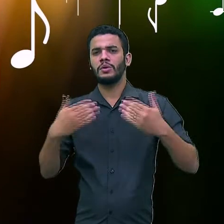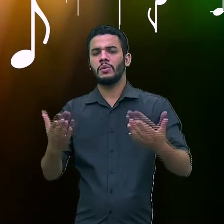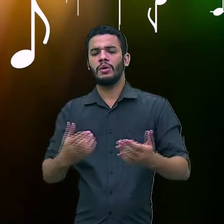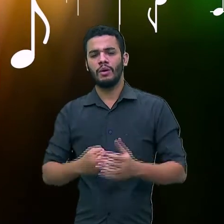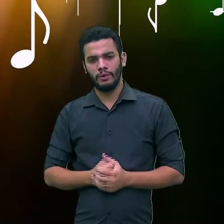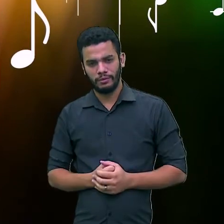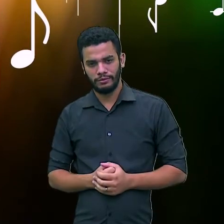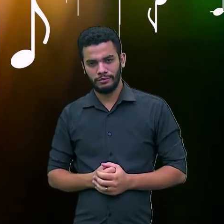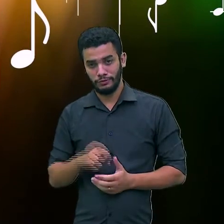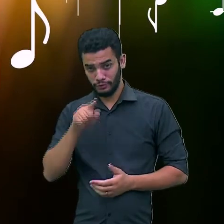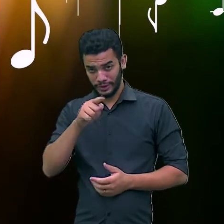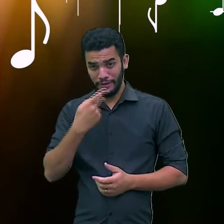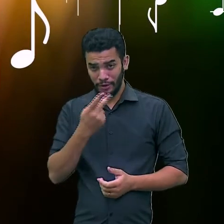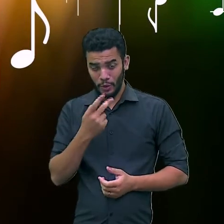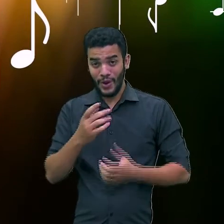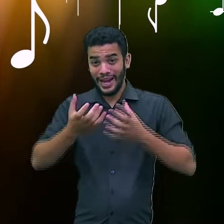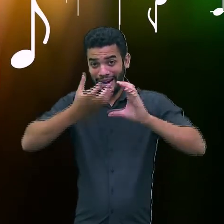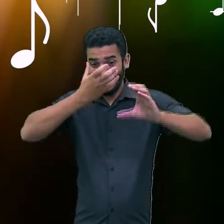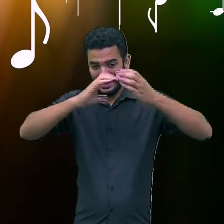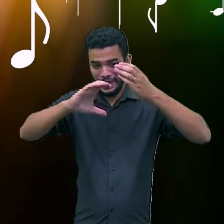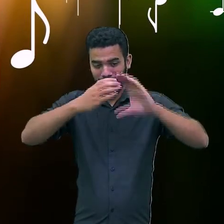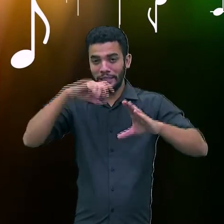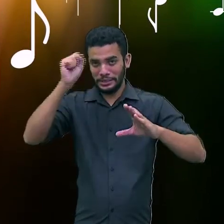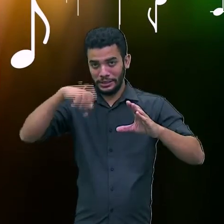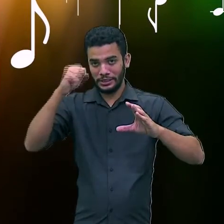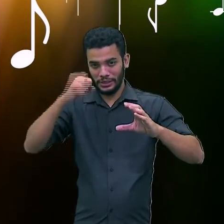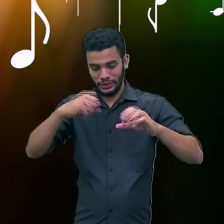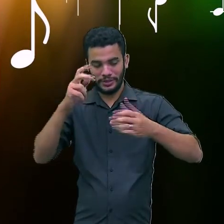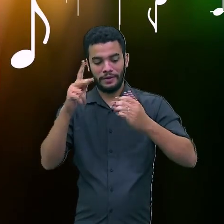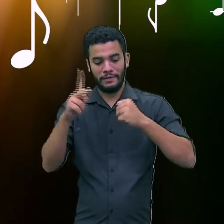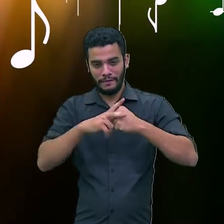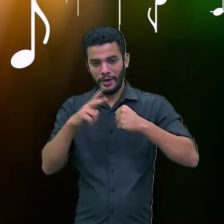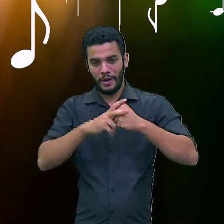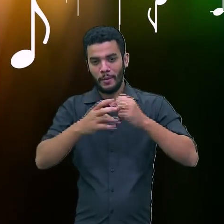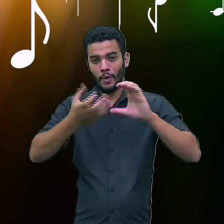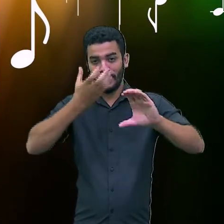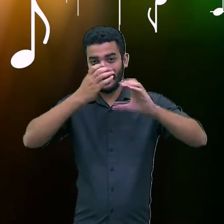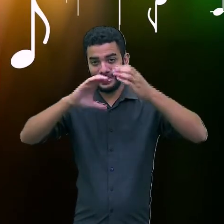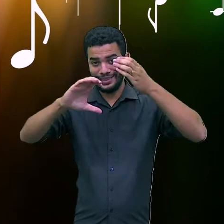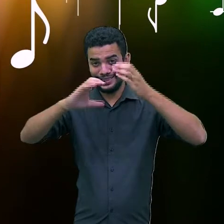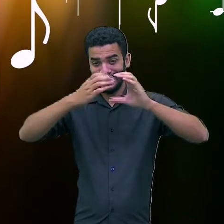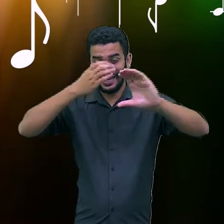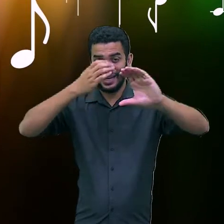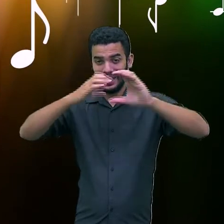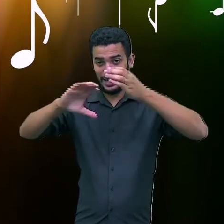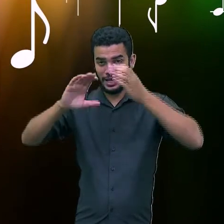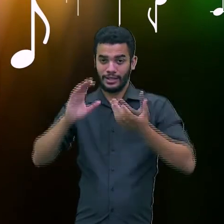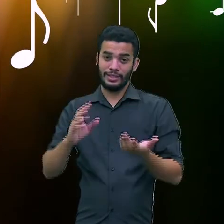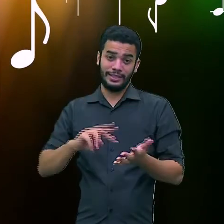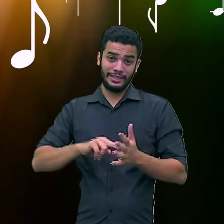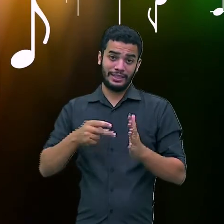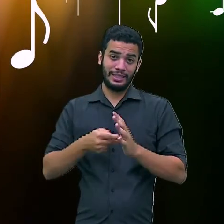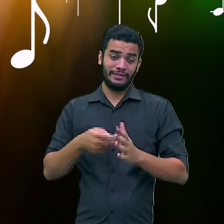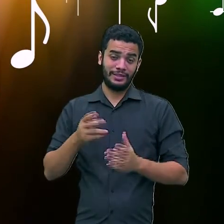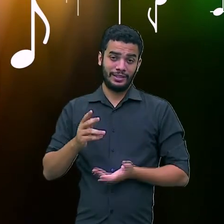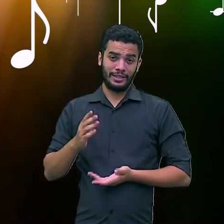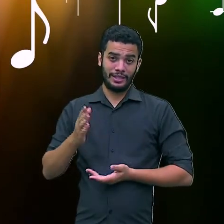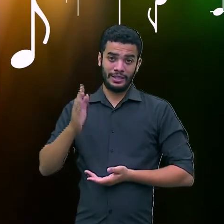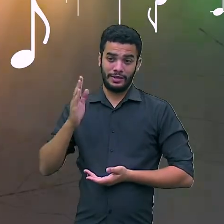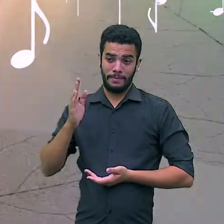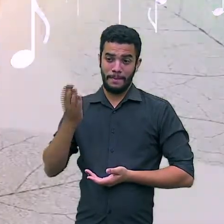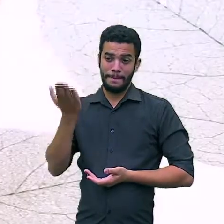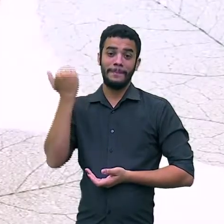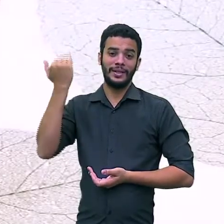Muito bem, parabéns. E se você disse que o tempo é o pretérito ou passado, você também